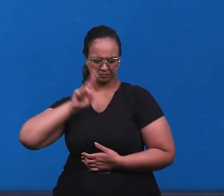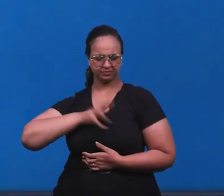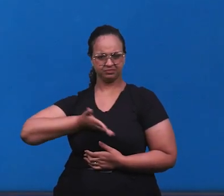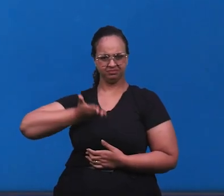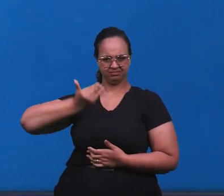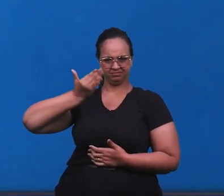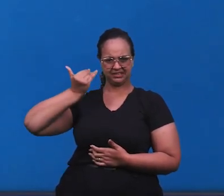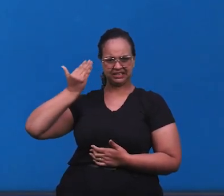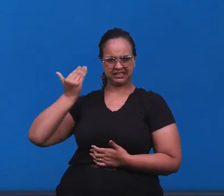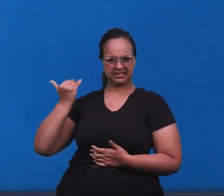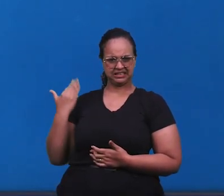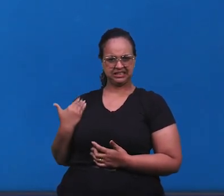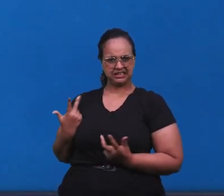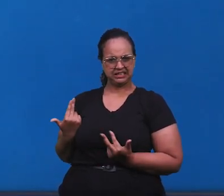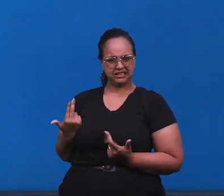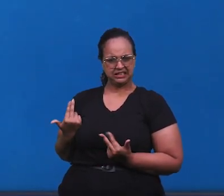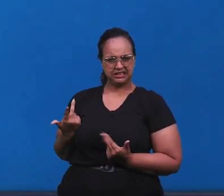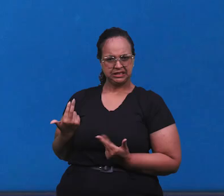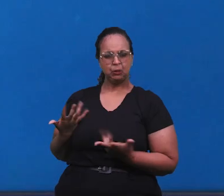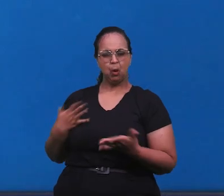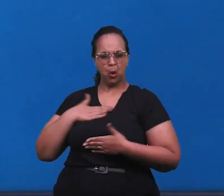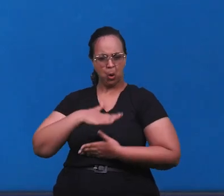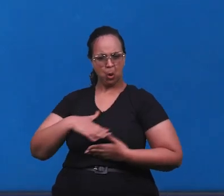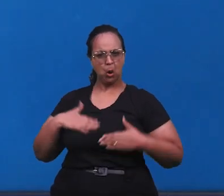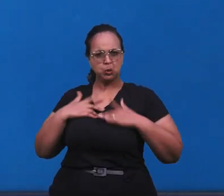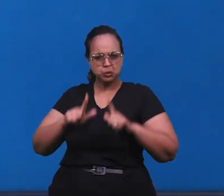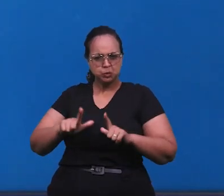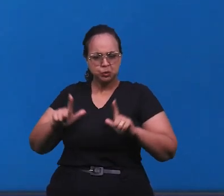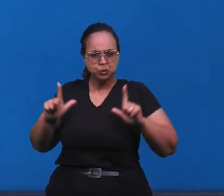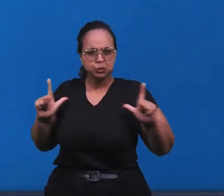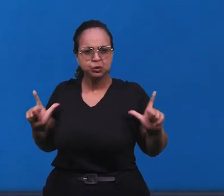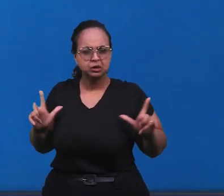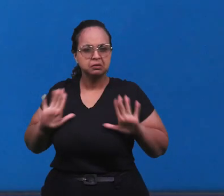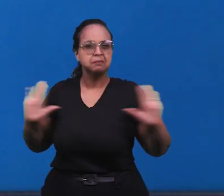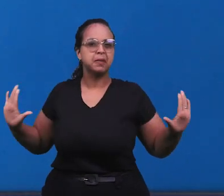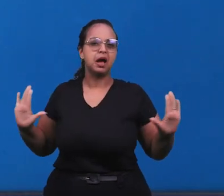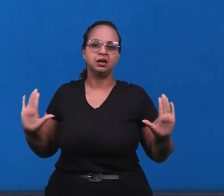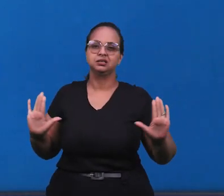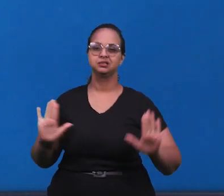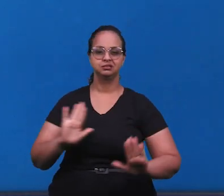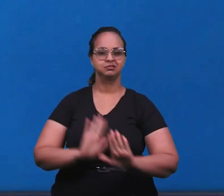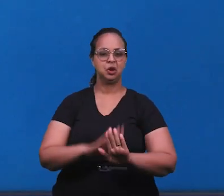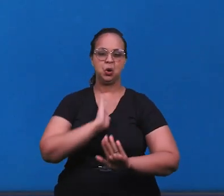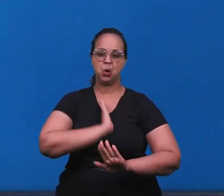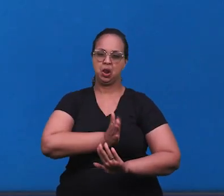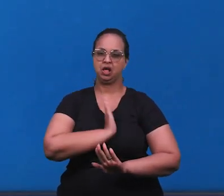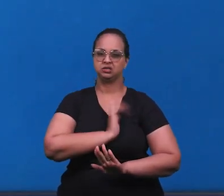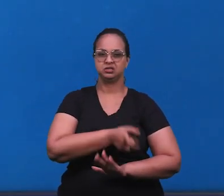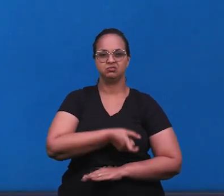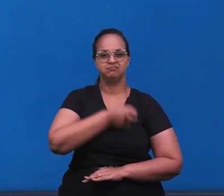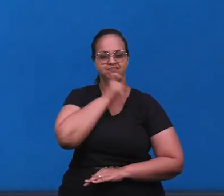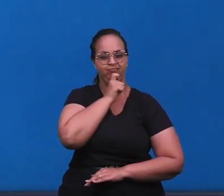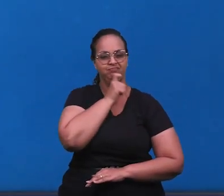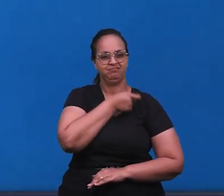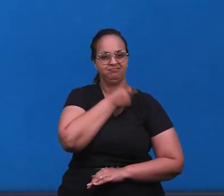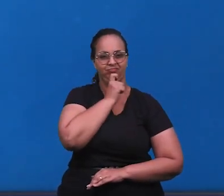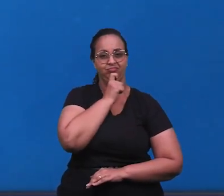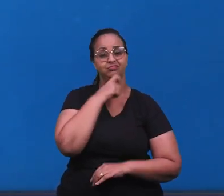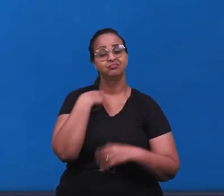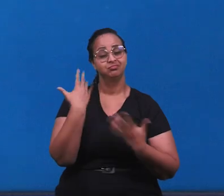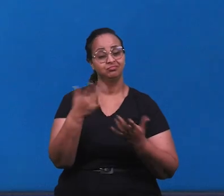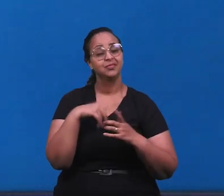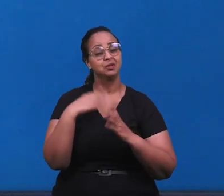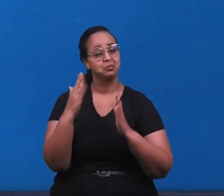dias, eles eram exatamente assim, como sepulcros caiados. E a obra do Espírito Santo não, ela é viva porque Jesus está vivo